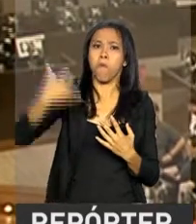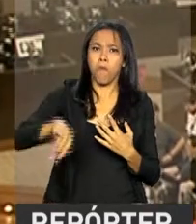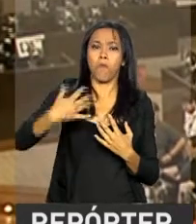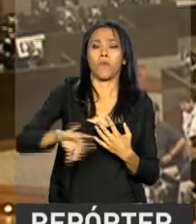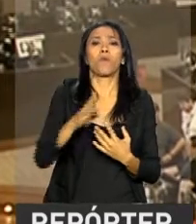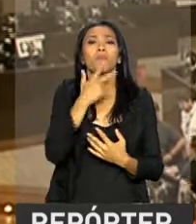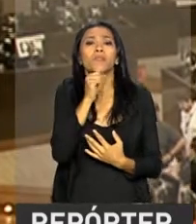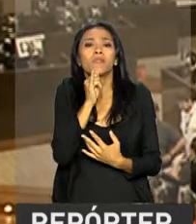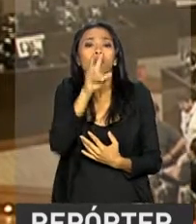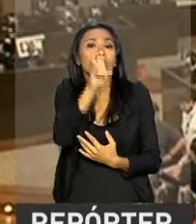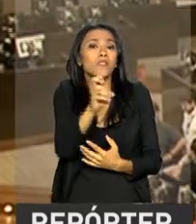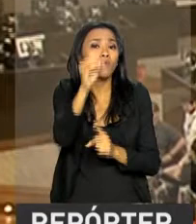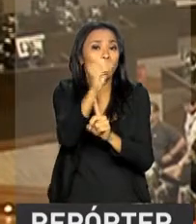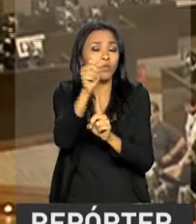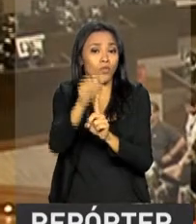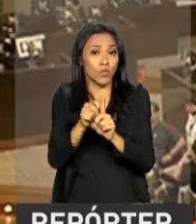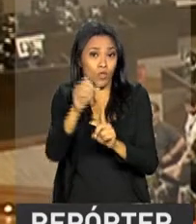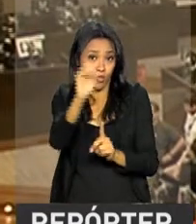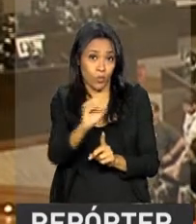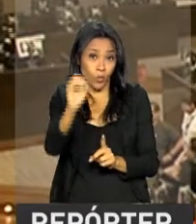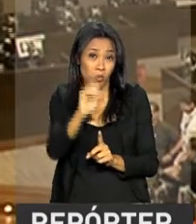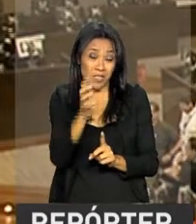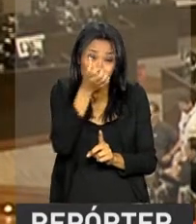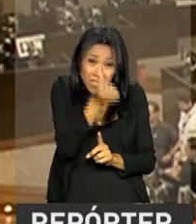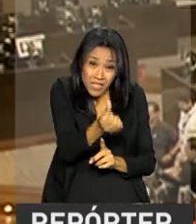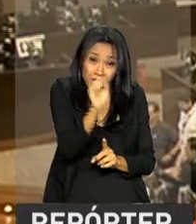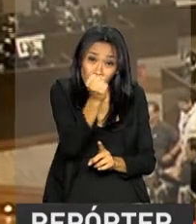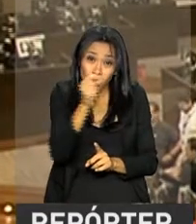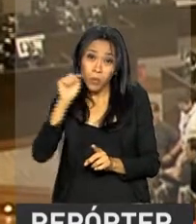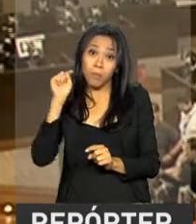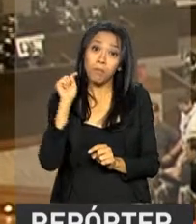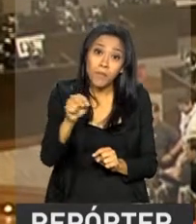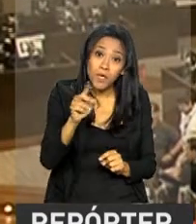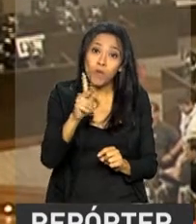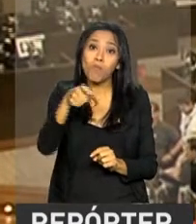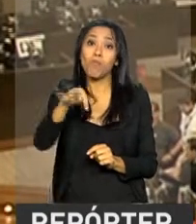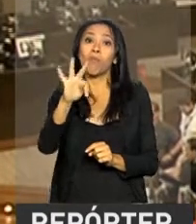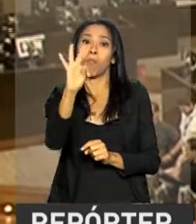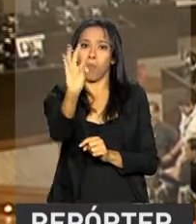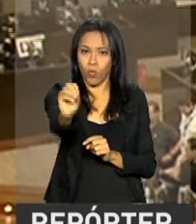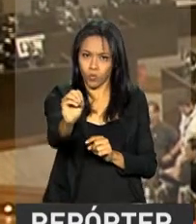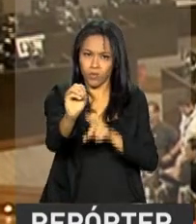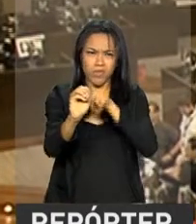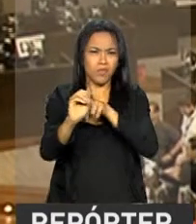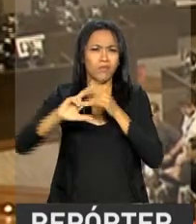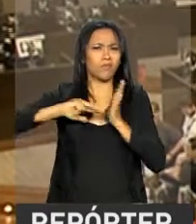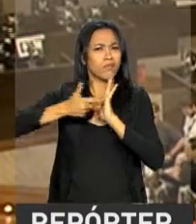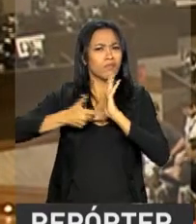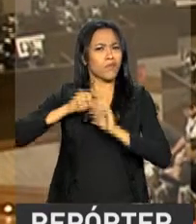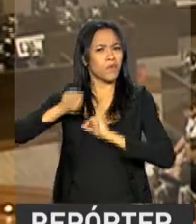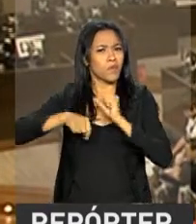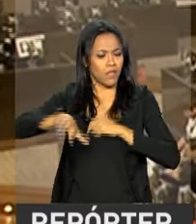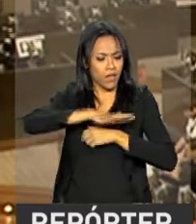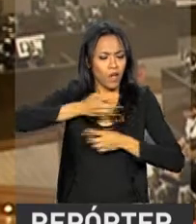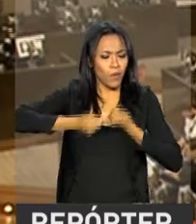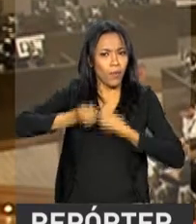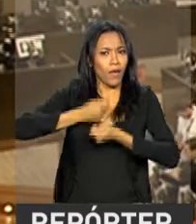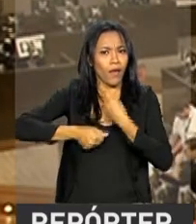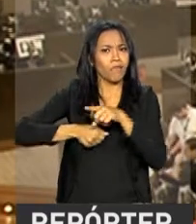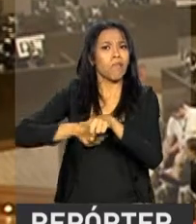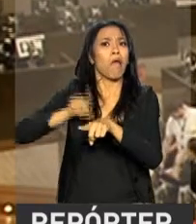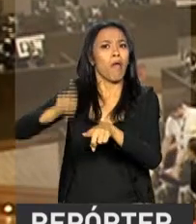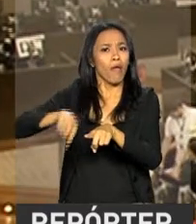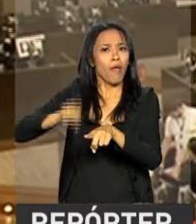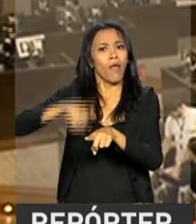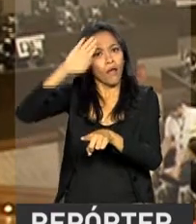ultrapassou os 78 mil pontos maior desde a criação do índice o que na opinião de especialistas do mercado financeiro sinaliza